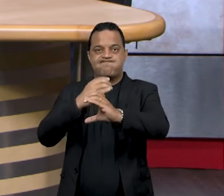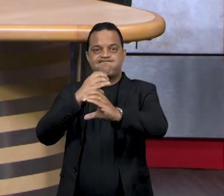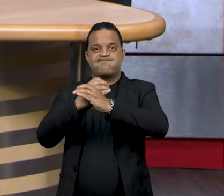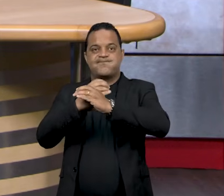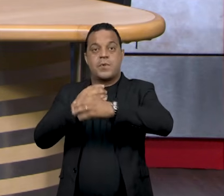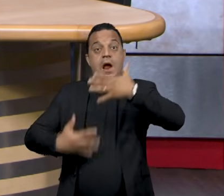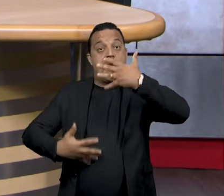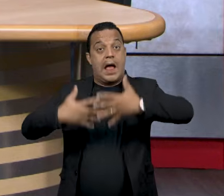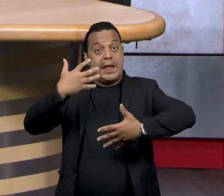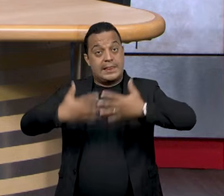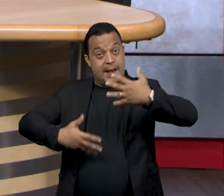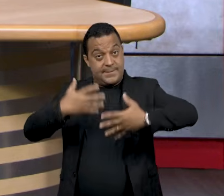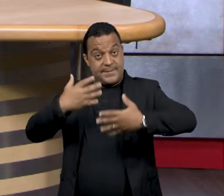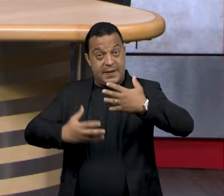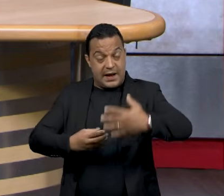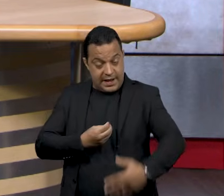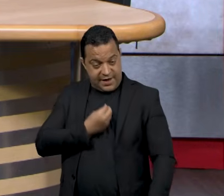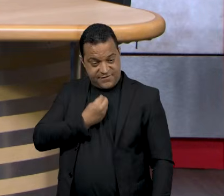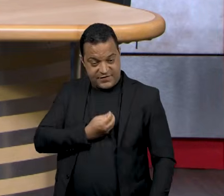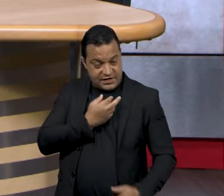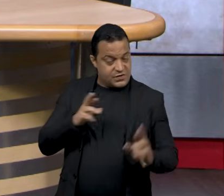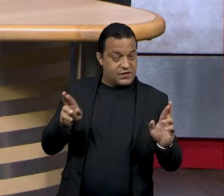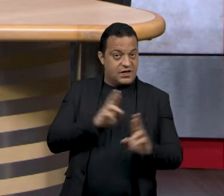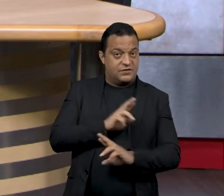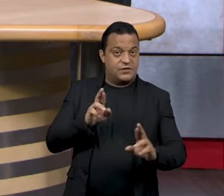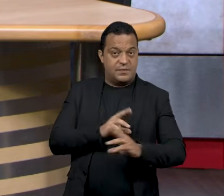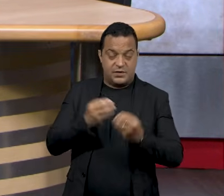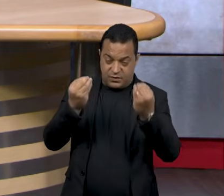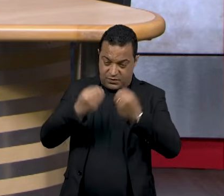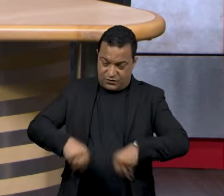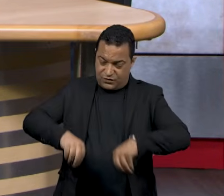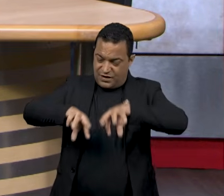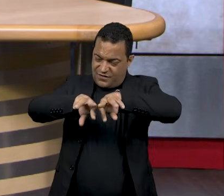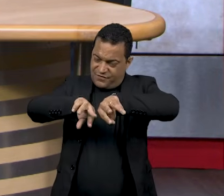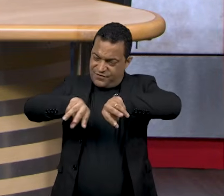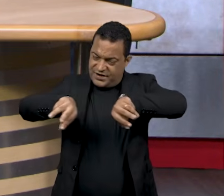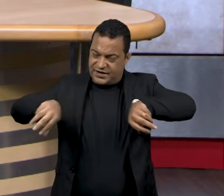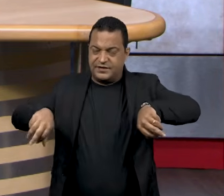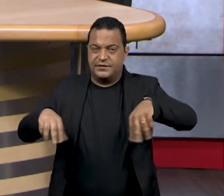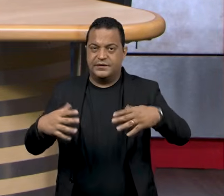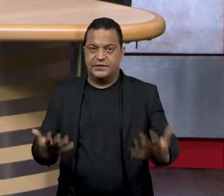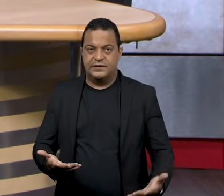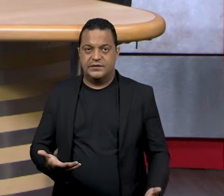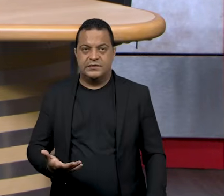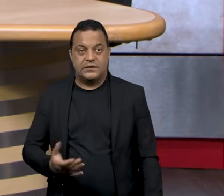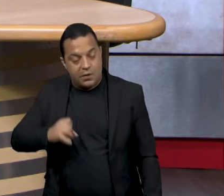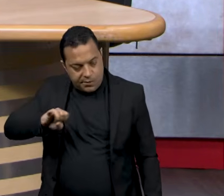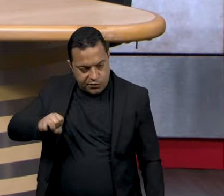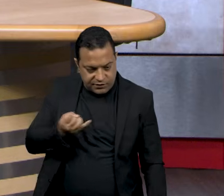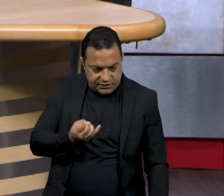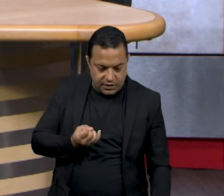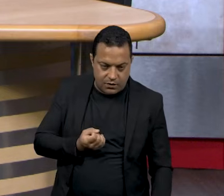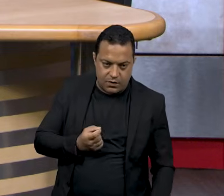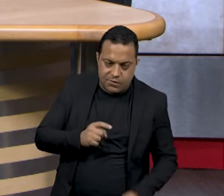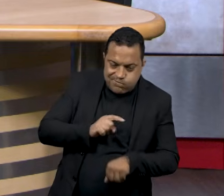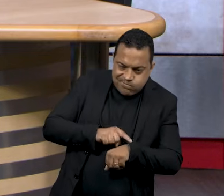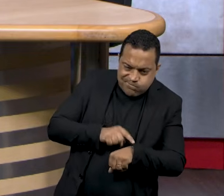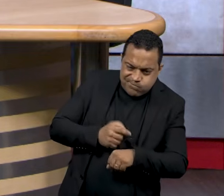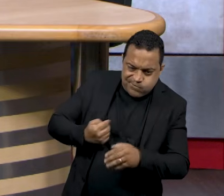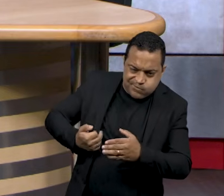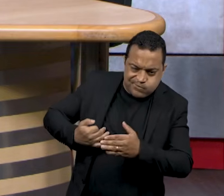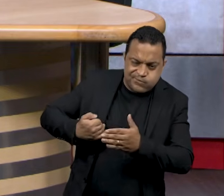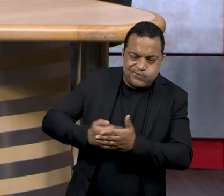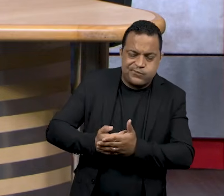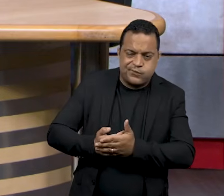lar, destrói um ambiente, destrói um relacionamento, traz muitos prejuízos. Então, eu acho que eu vou aproveitar